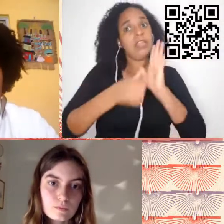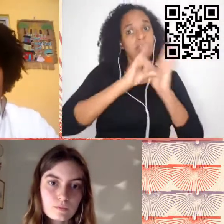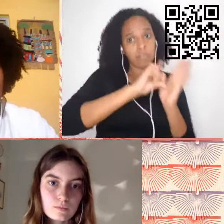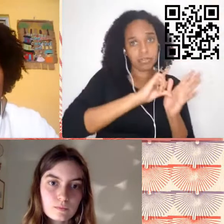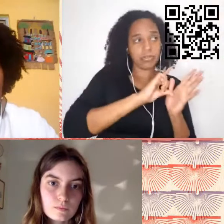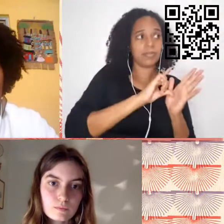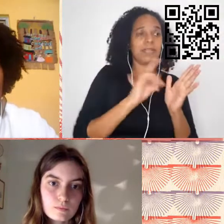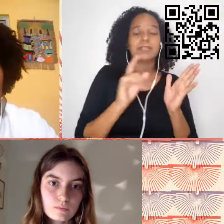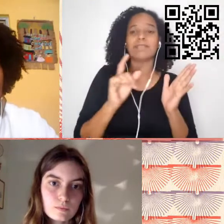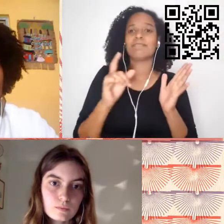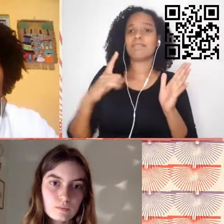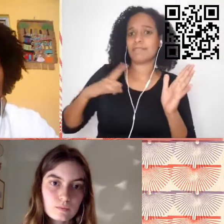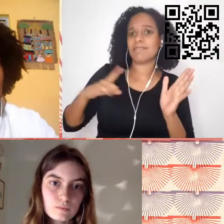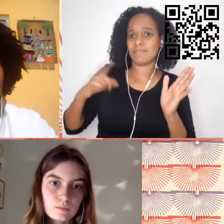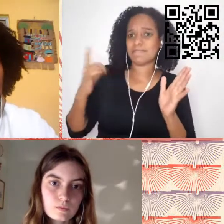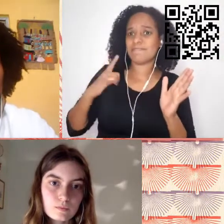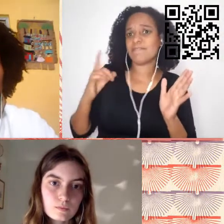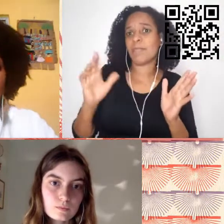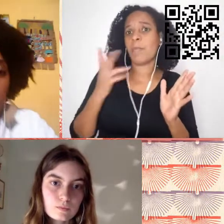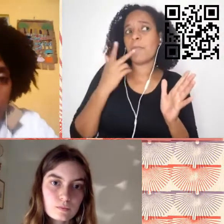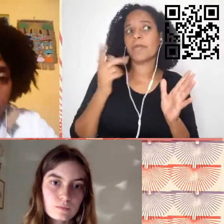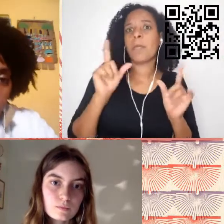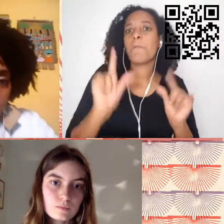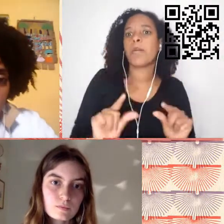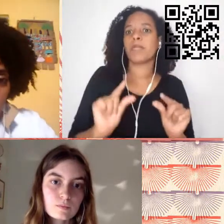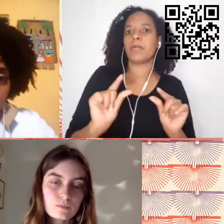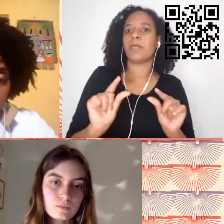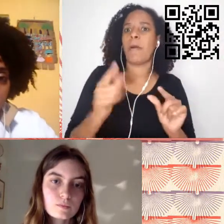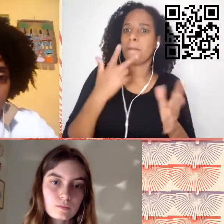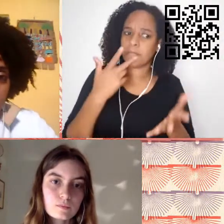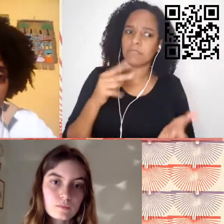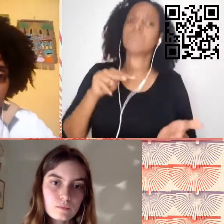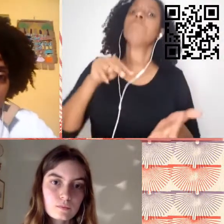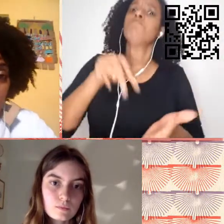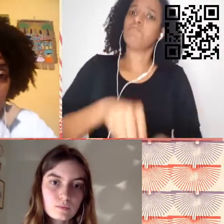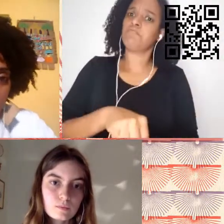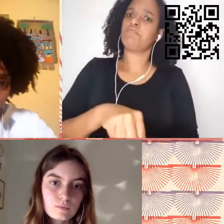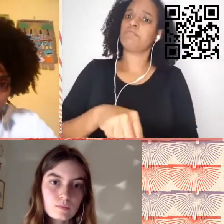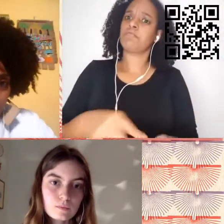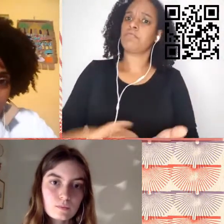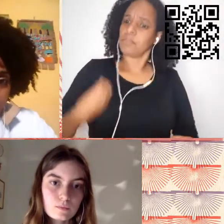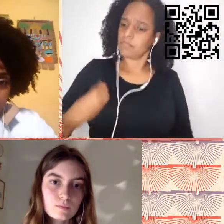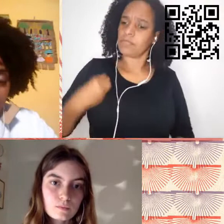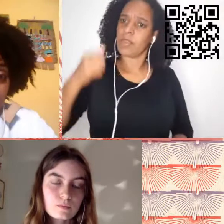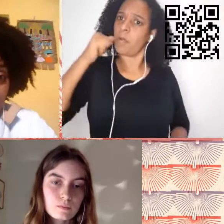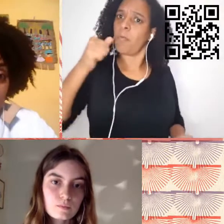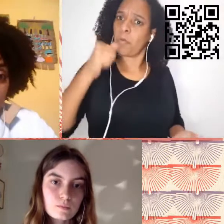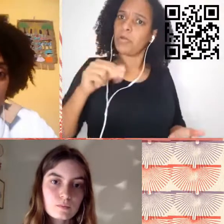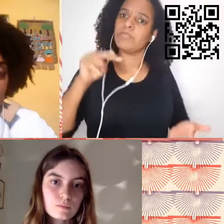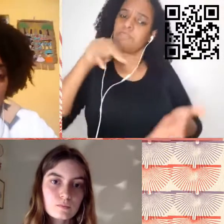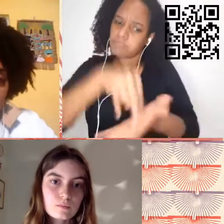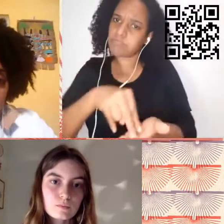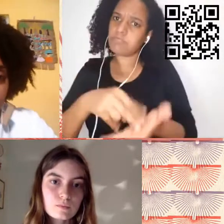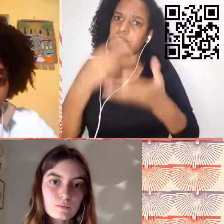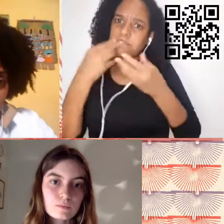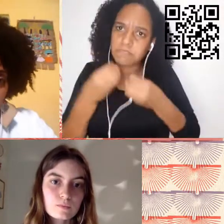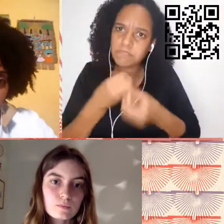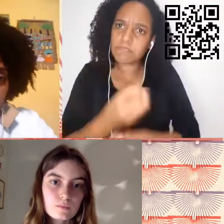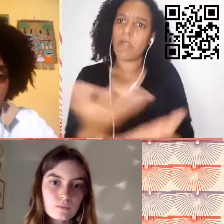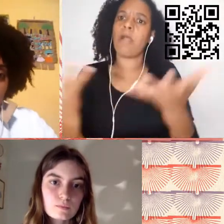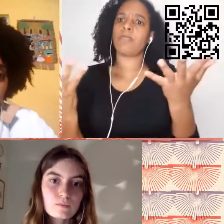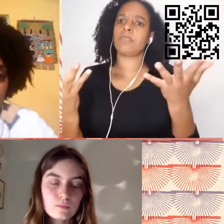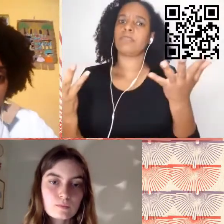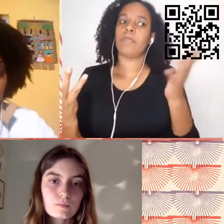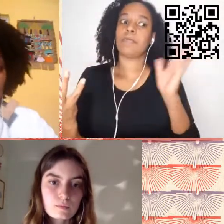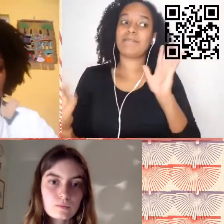isso, mas é esse lugar de firmar, pautar a presença feminina, né? Trazer isso como um